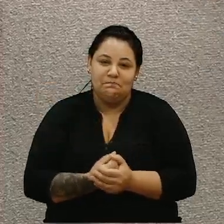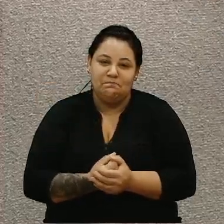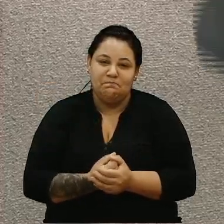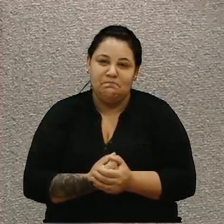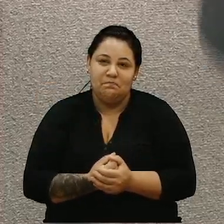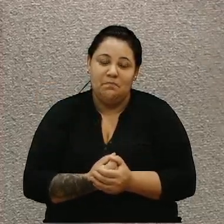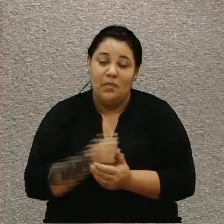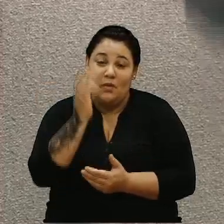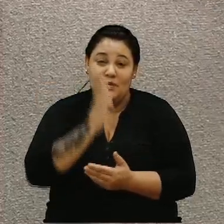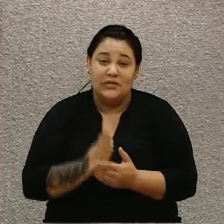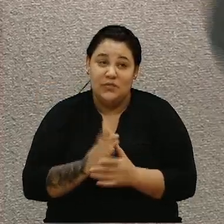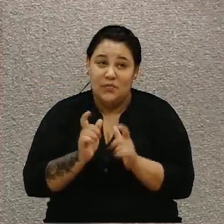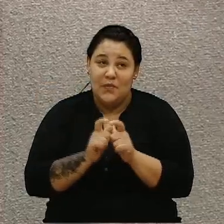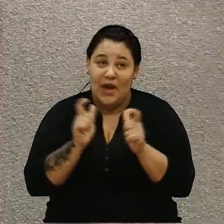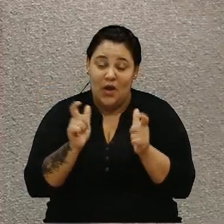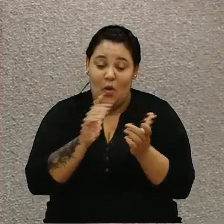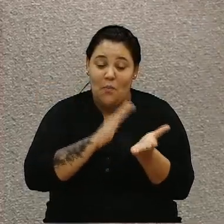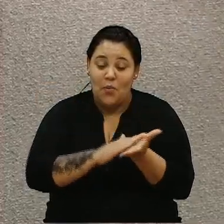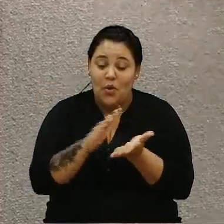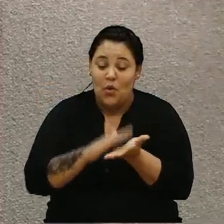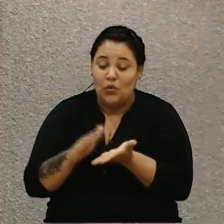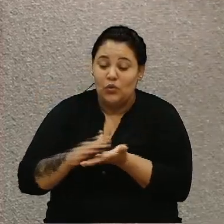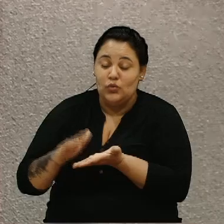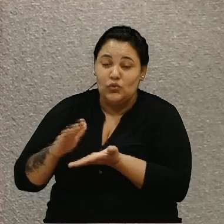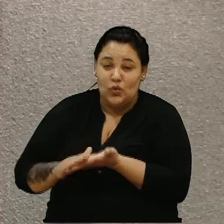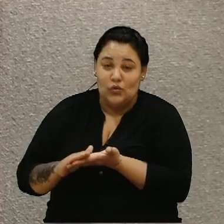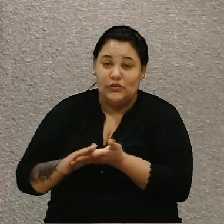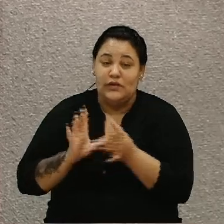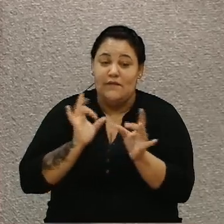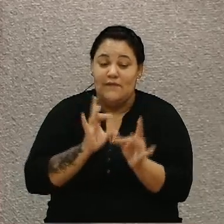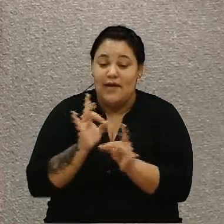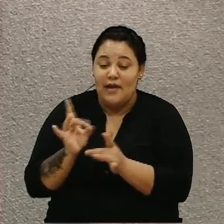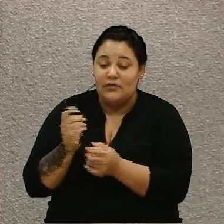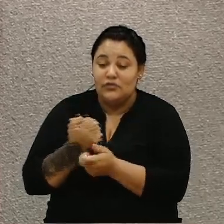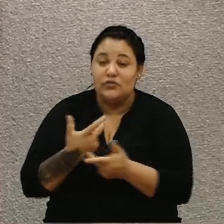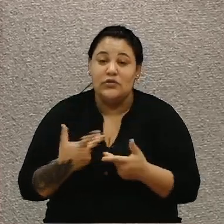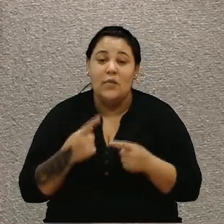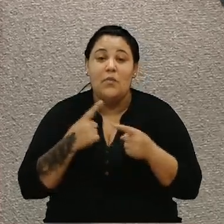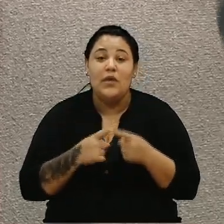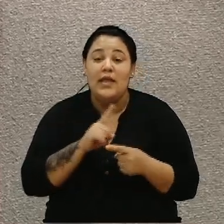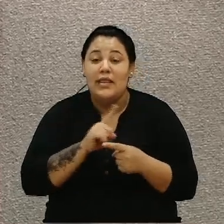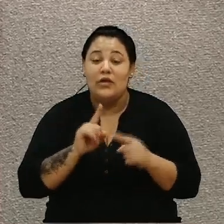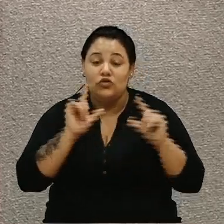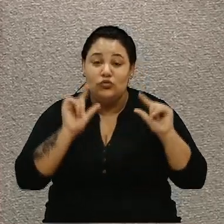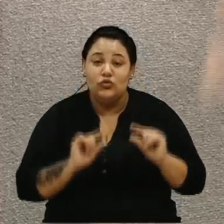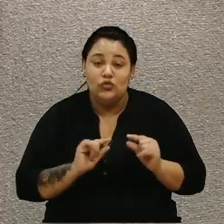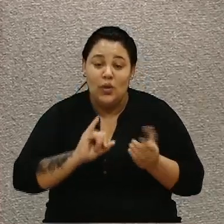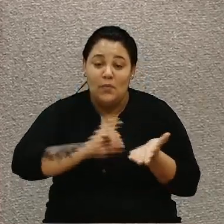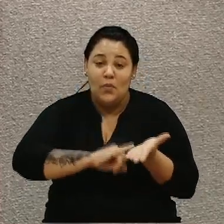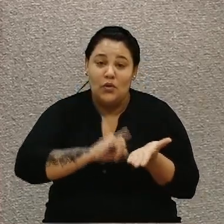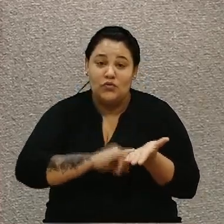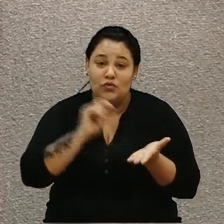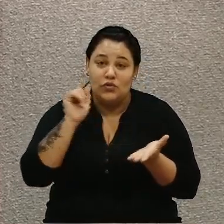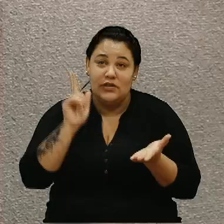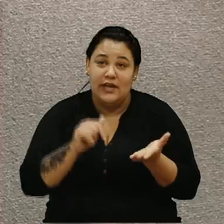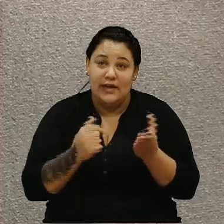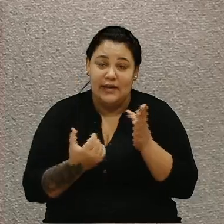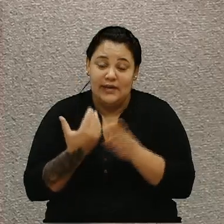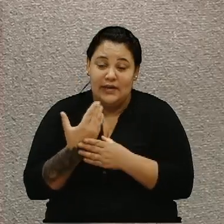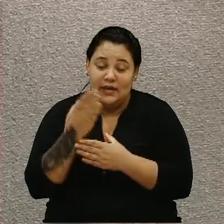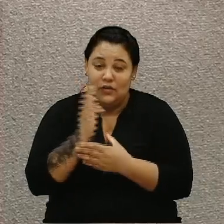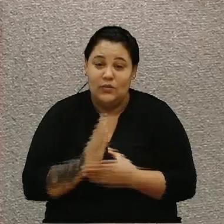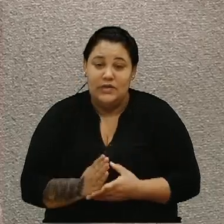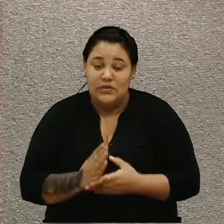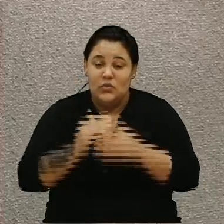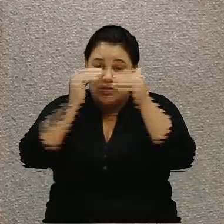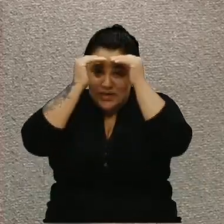é o maior produtor e exportador desses itens. Por que ele não diminui o imposto do que é produzido no Brasil e